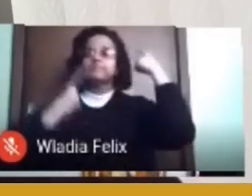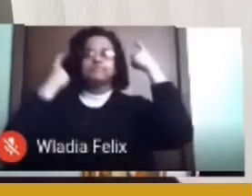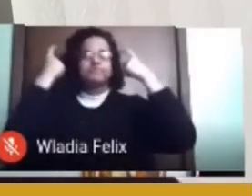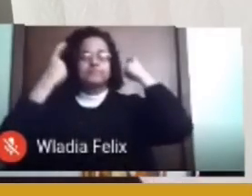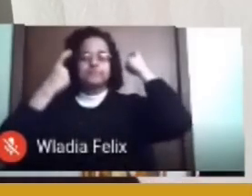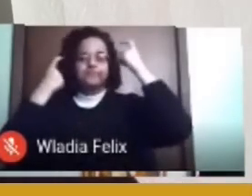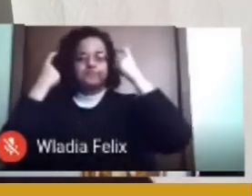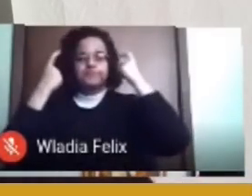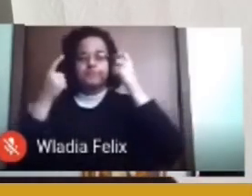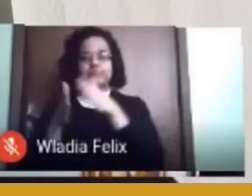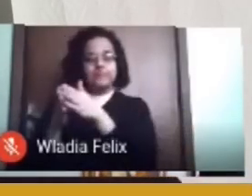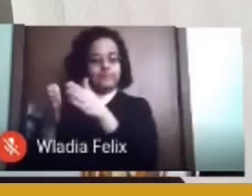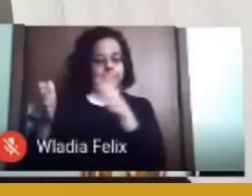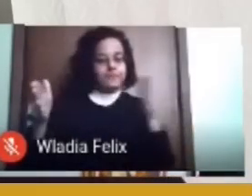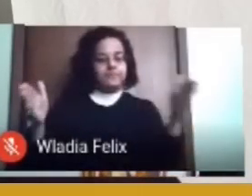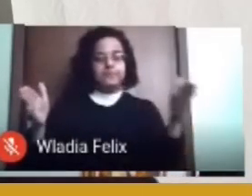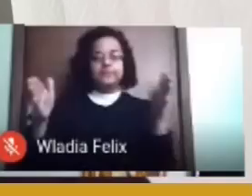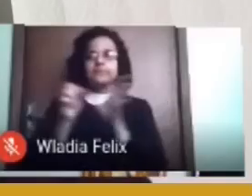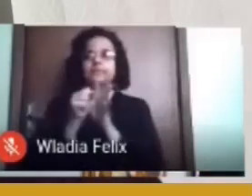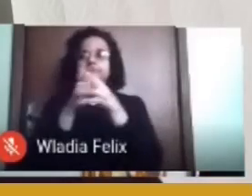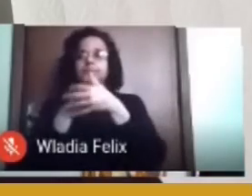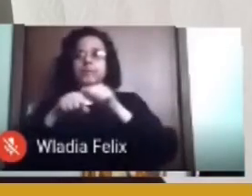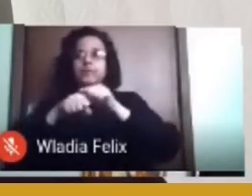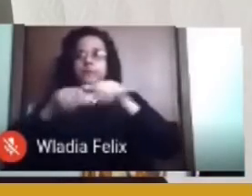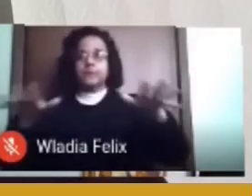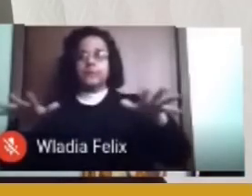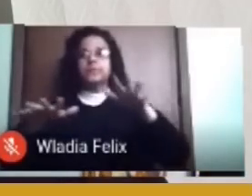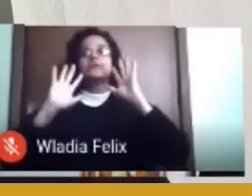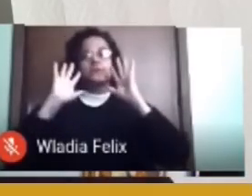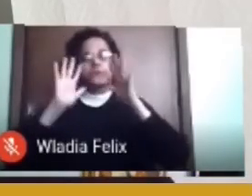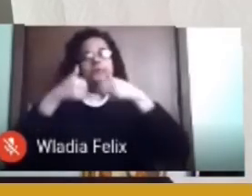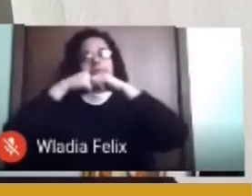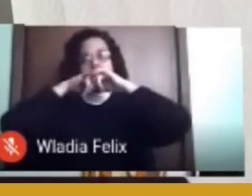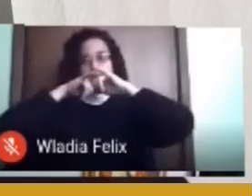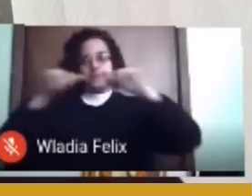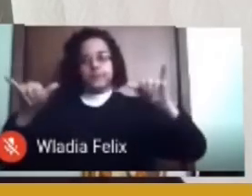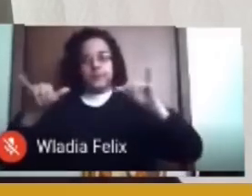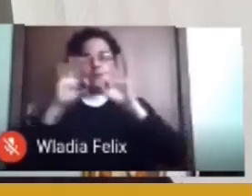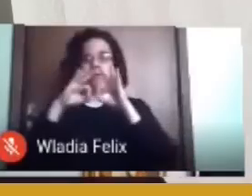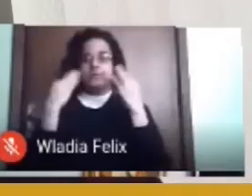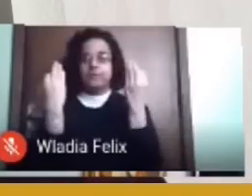famílias estão em casa, temos essa situação ocorrendo